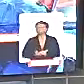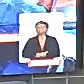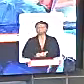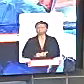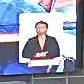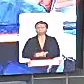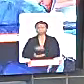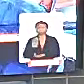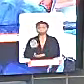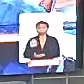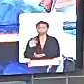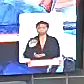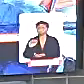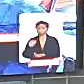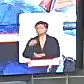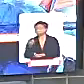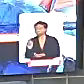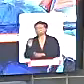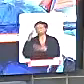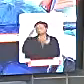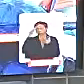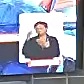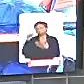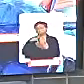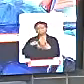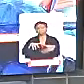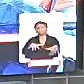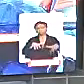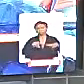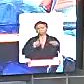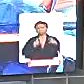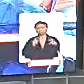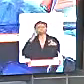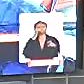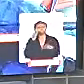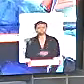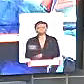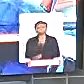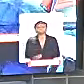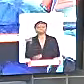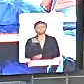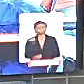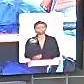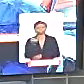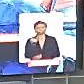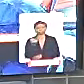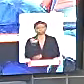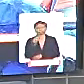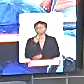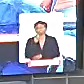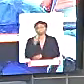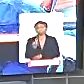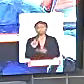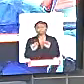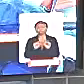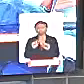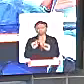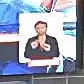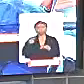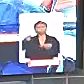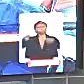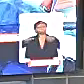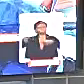agradecer né pela essa audiência eu sei o quanto que é importante e dizer que gente que a gente tá discutindo